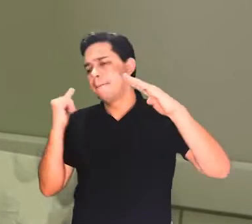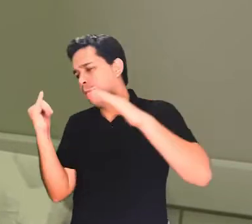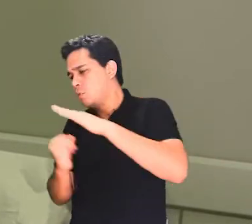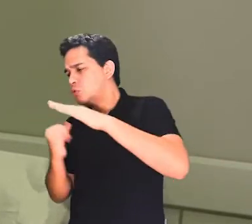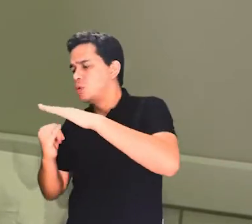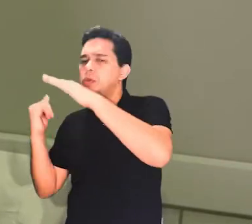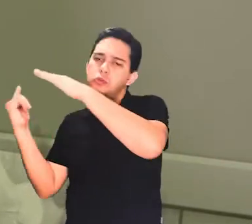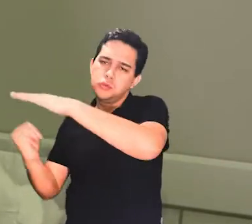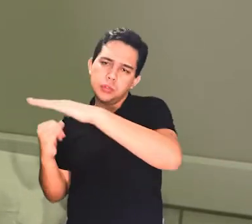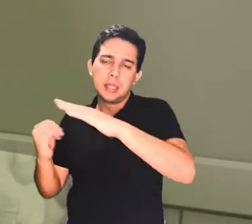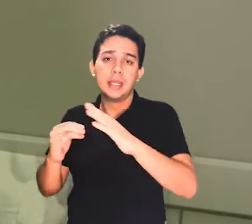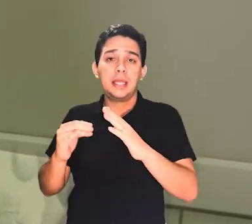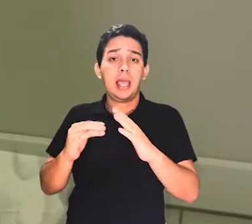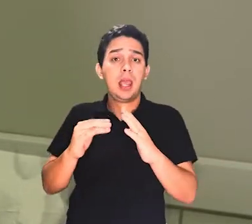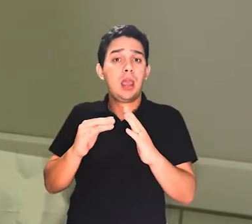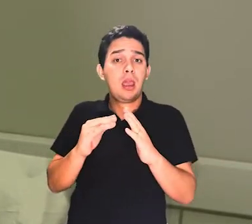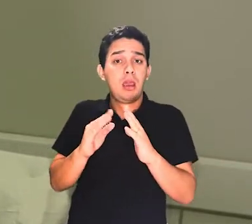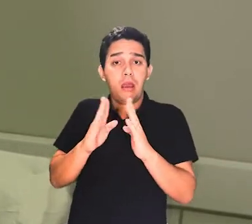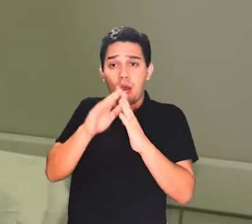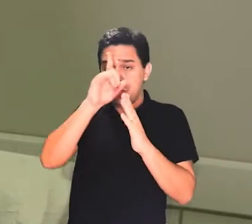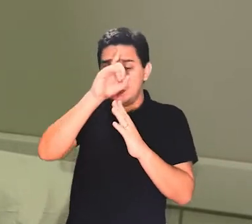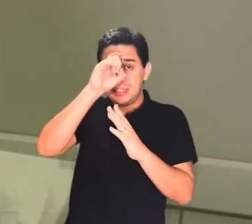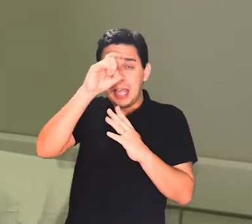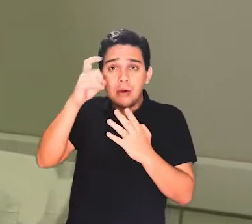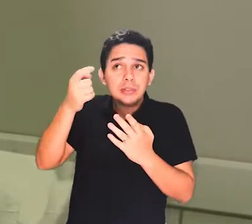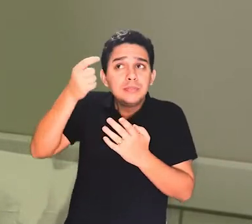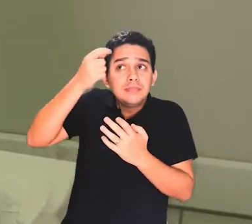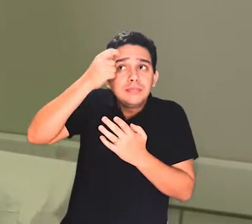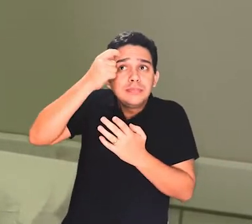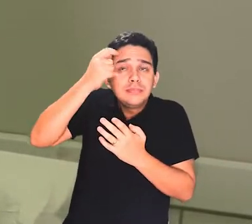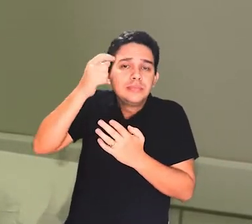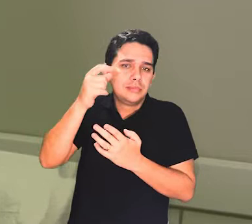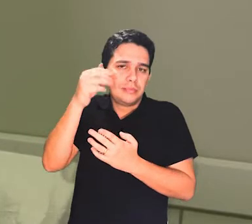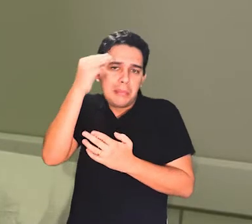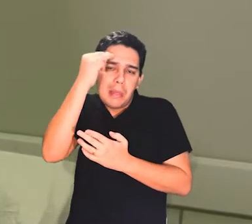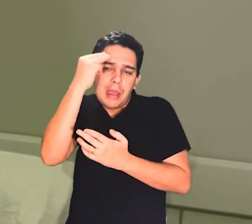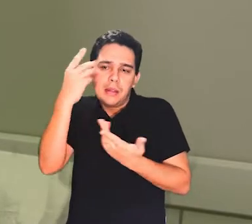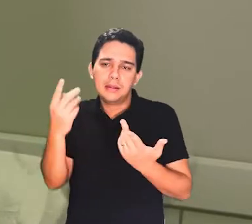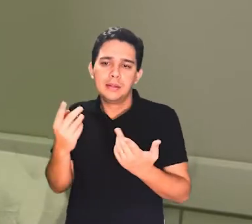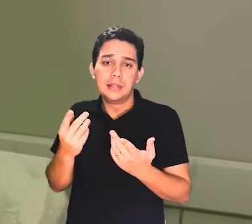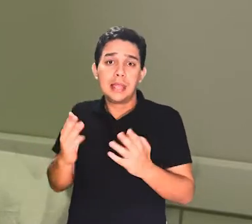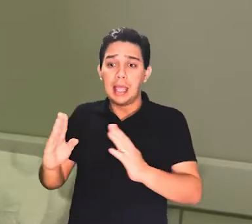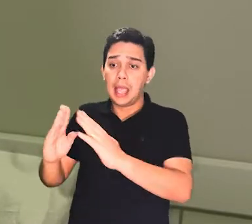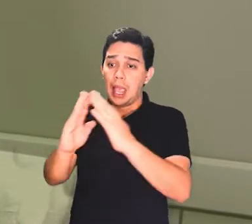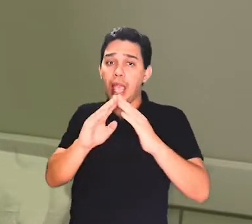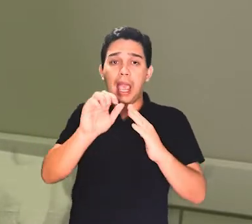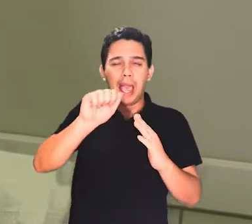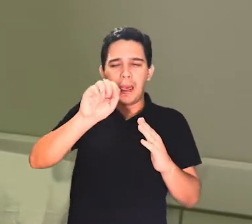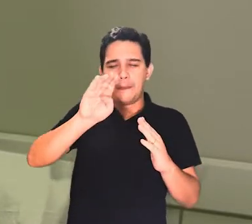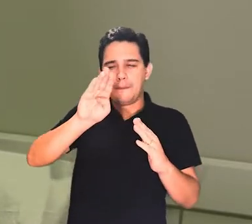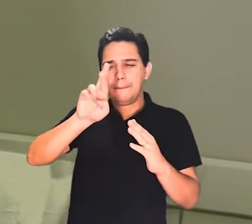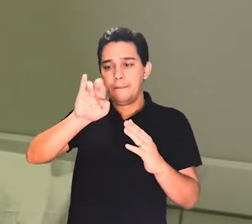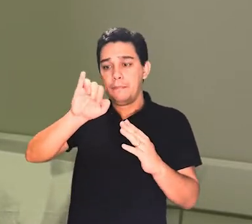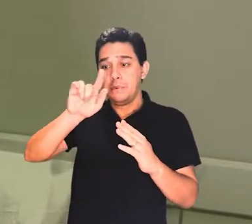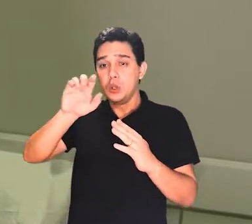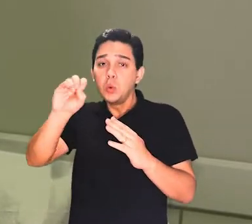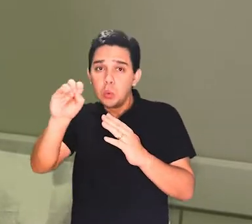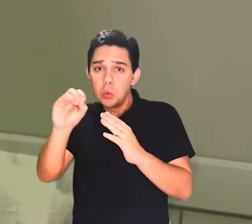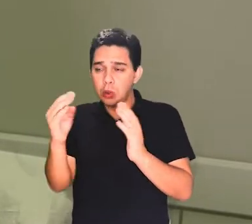muitos hospitais psiquiátricos e também os abrigões, né, os abrigos enormes com pessoas com